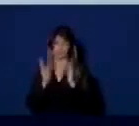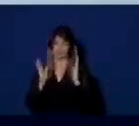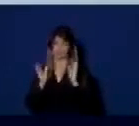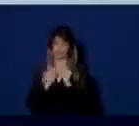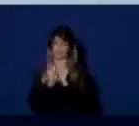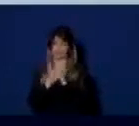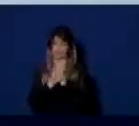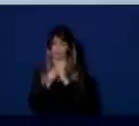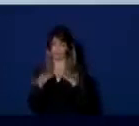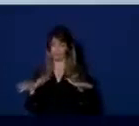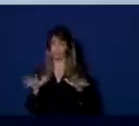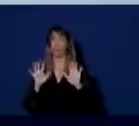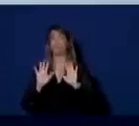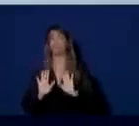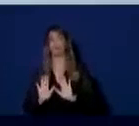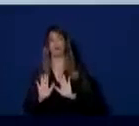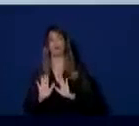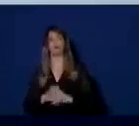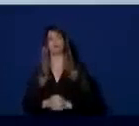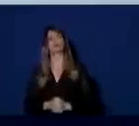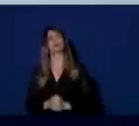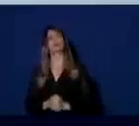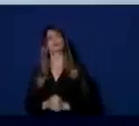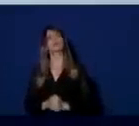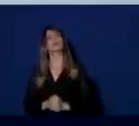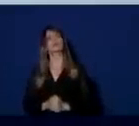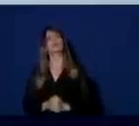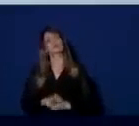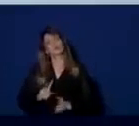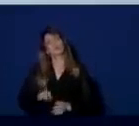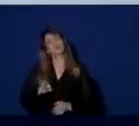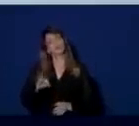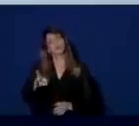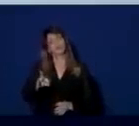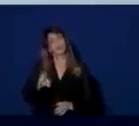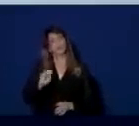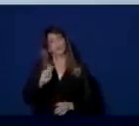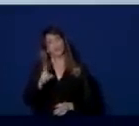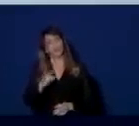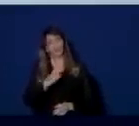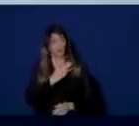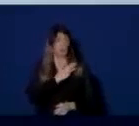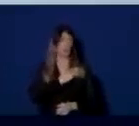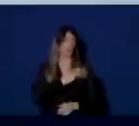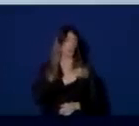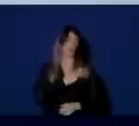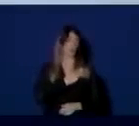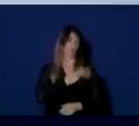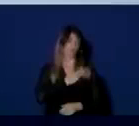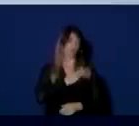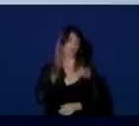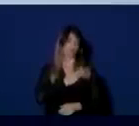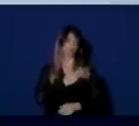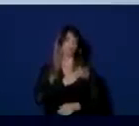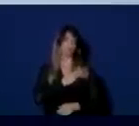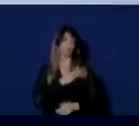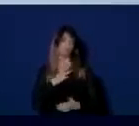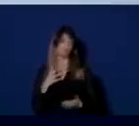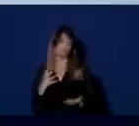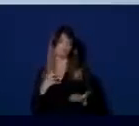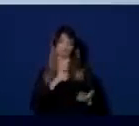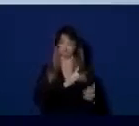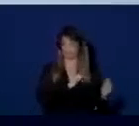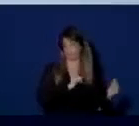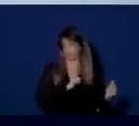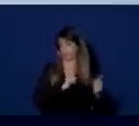pegou. Mas o fato é que a continuidade ou o Lula indo mais ao centro,